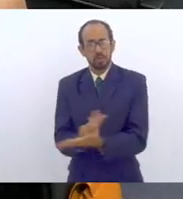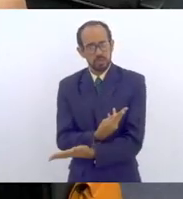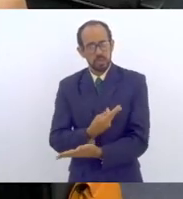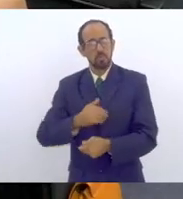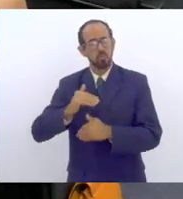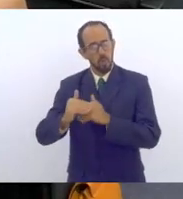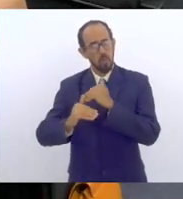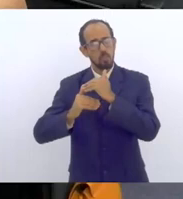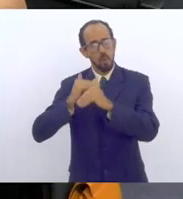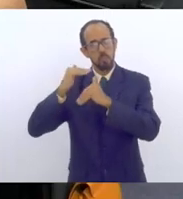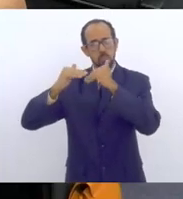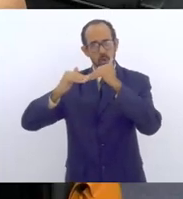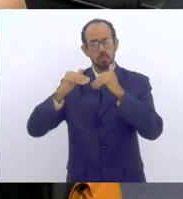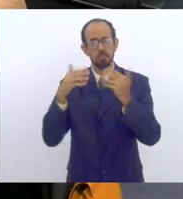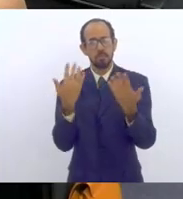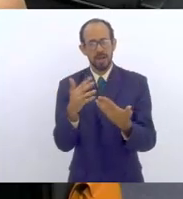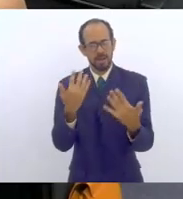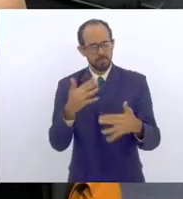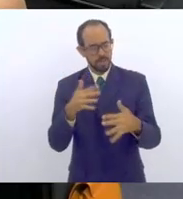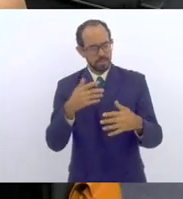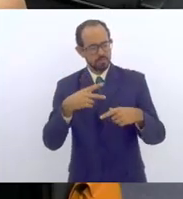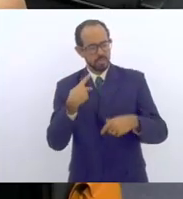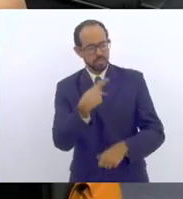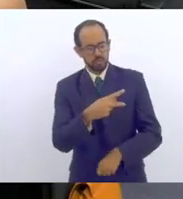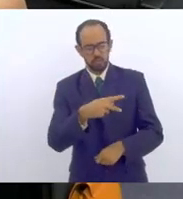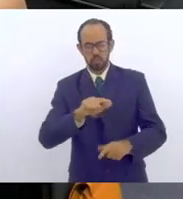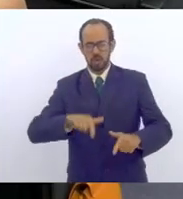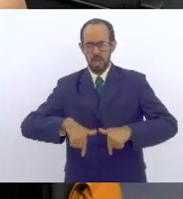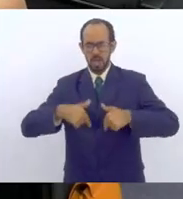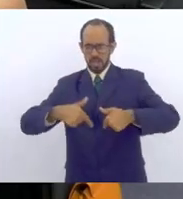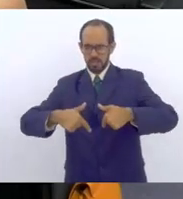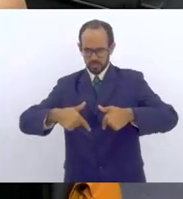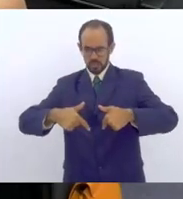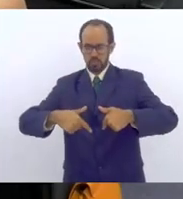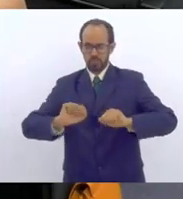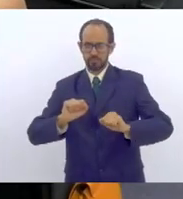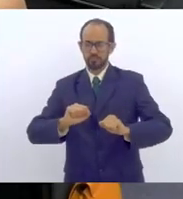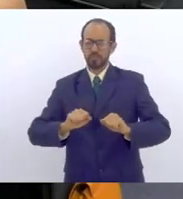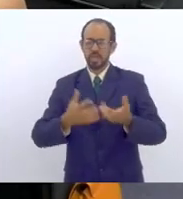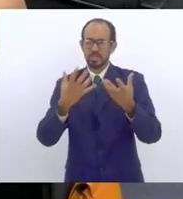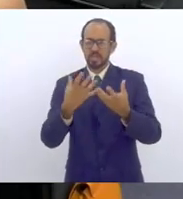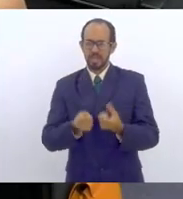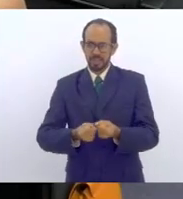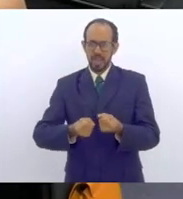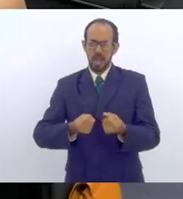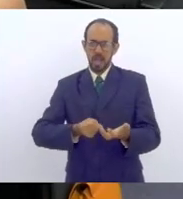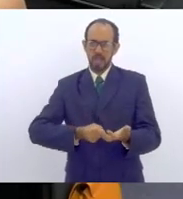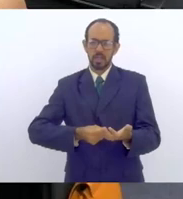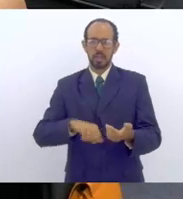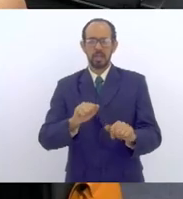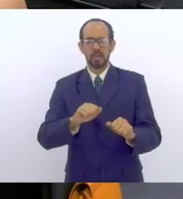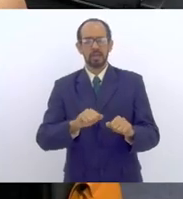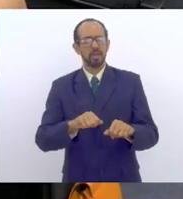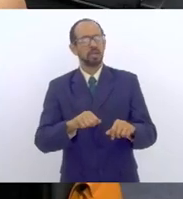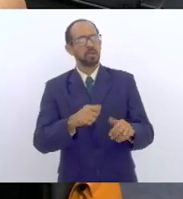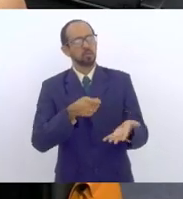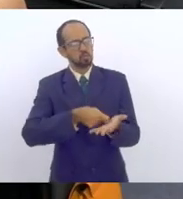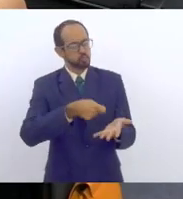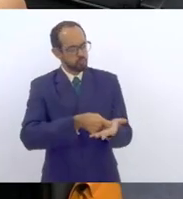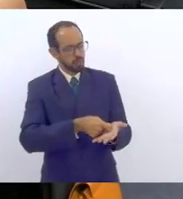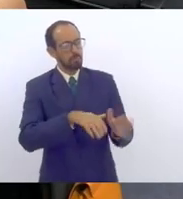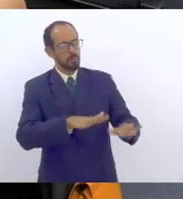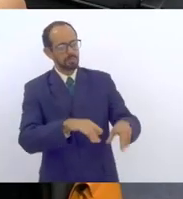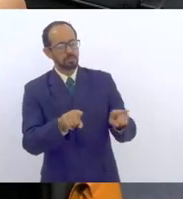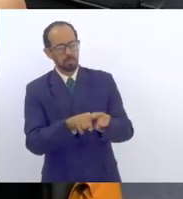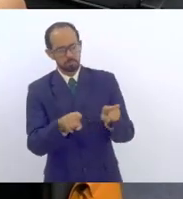Parabéns aí pela tua postura de tá sendo comandado mas principalmente com forte contribuição para a